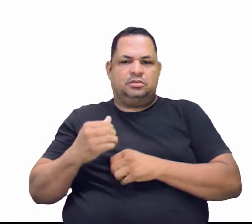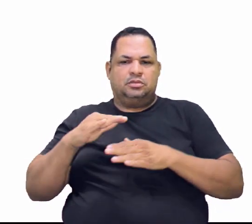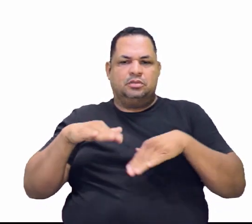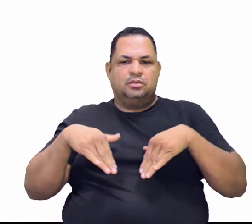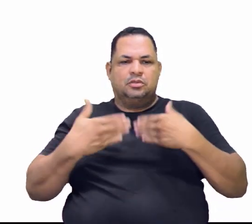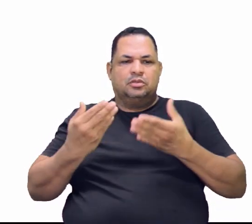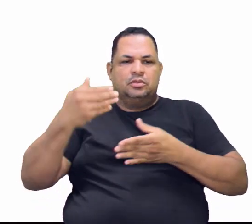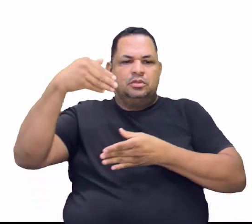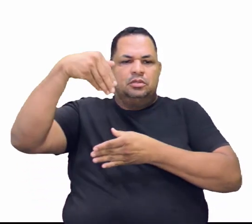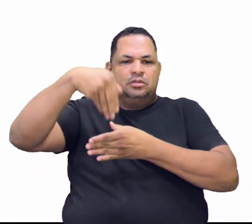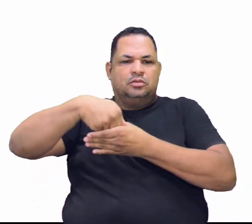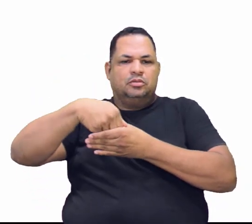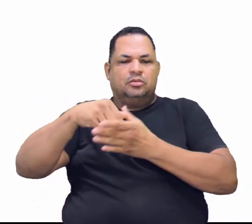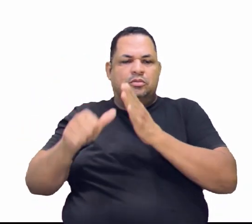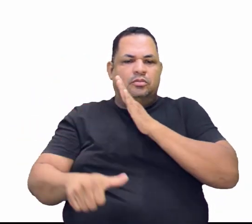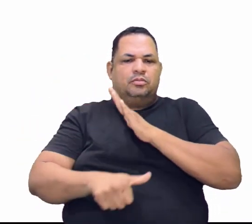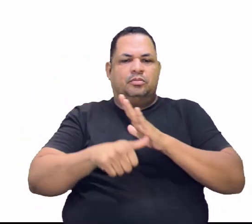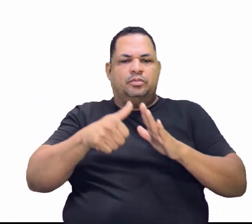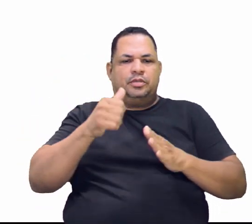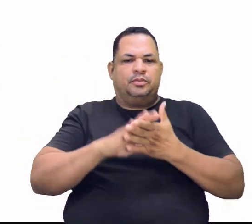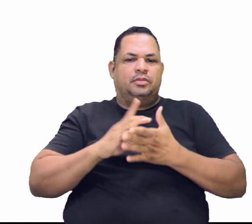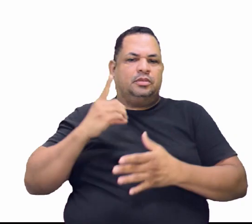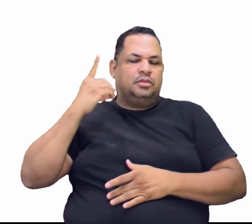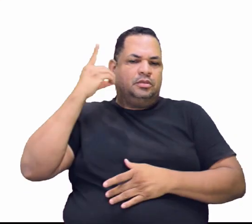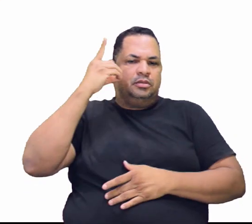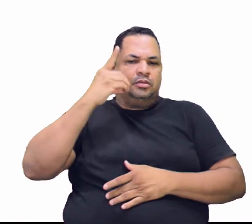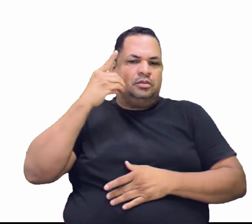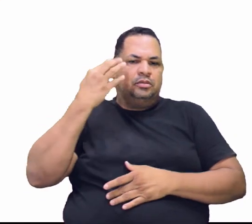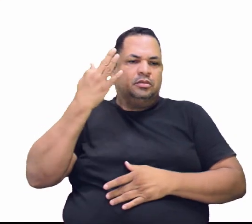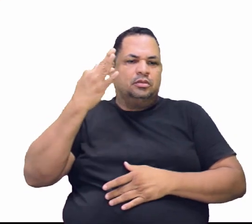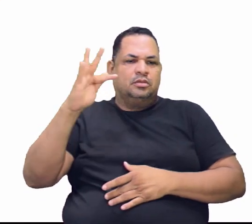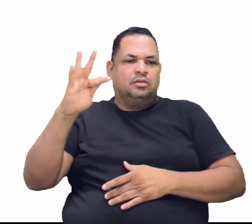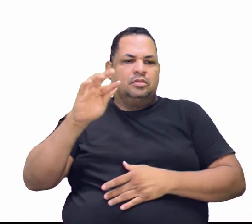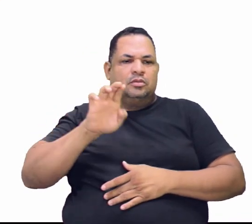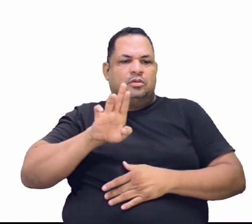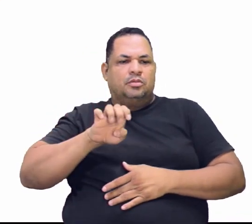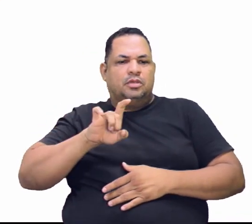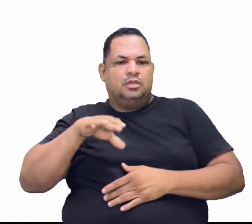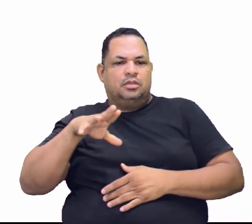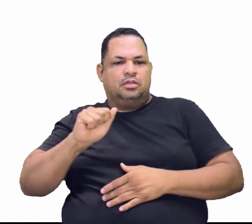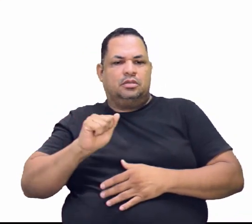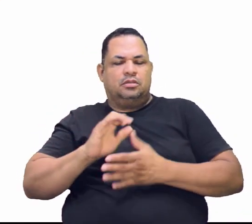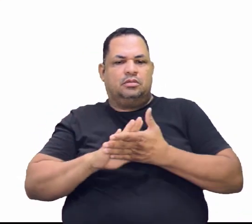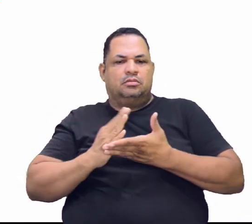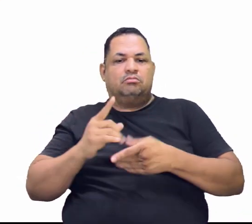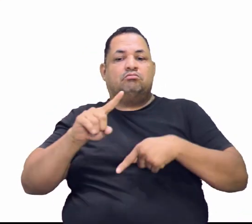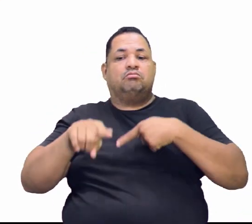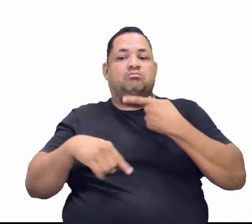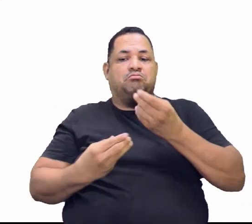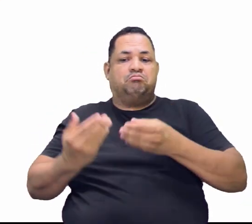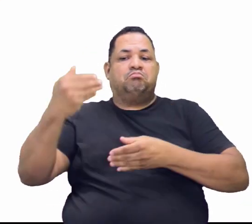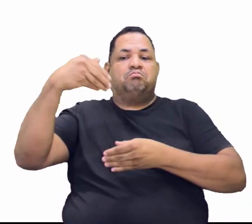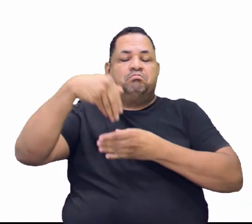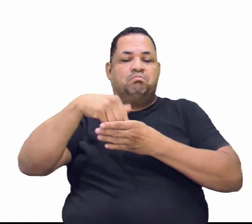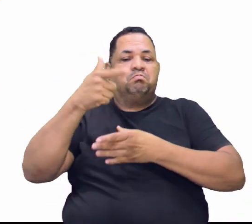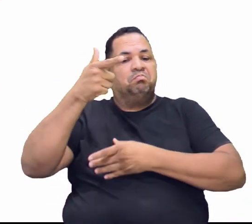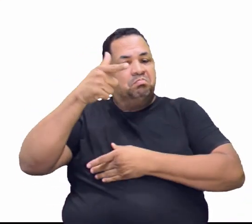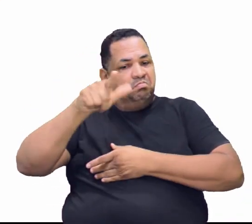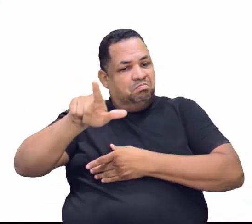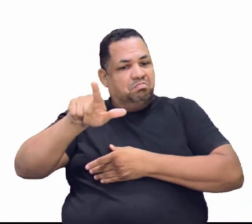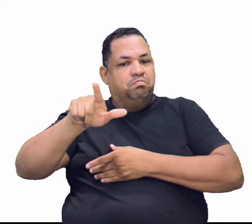46, quando foi eleito como o primeiro deputado federal do Guaporé. E aí